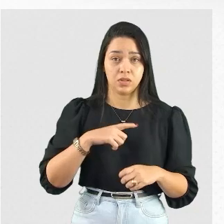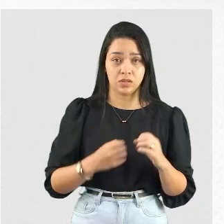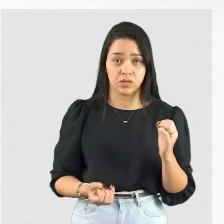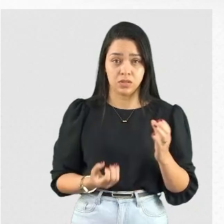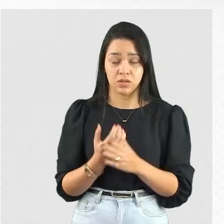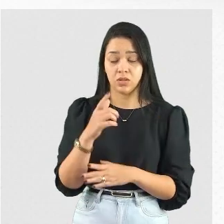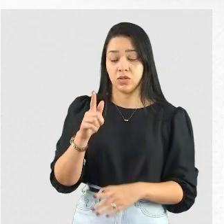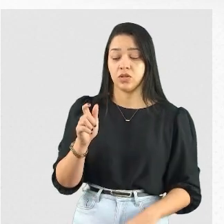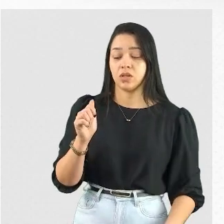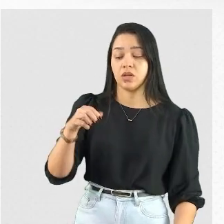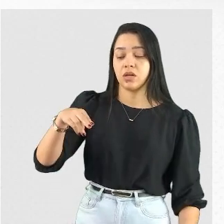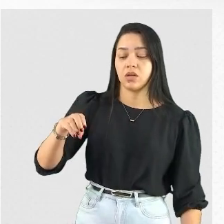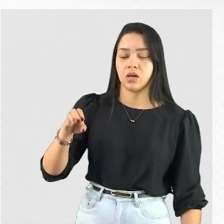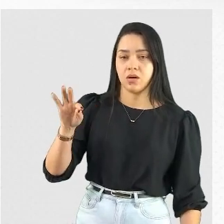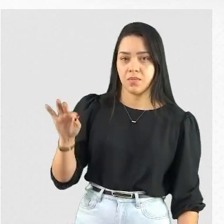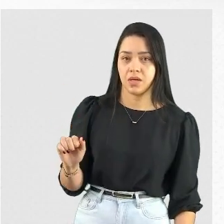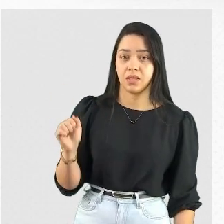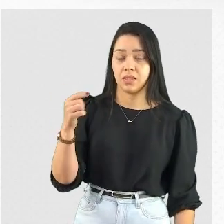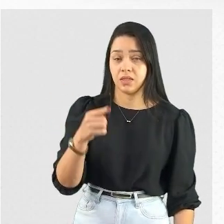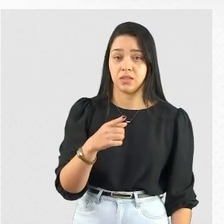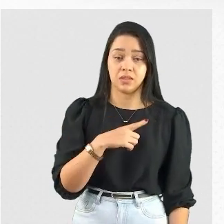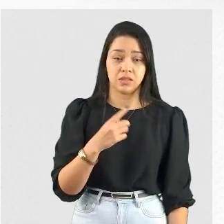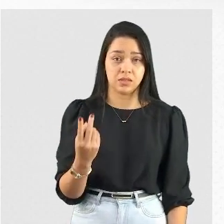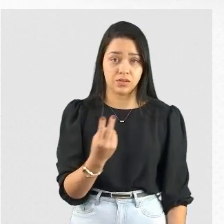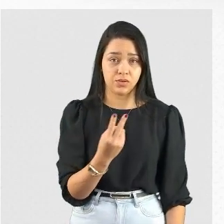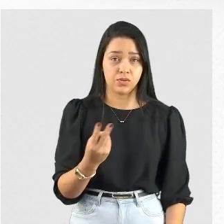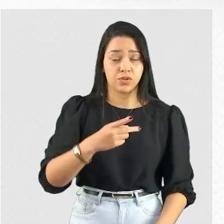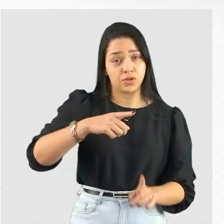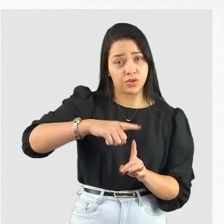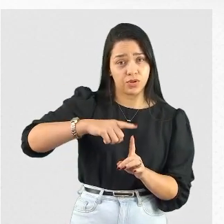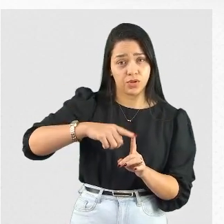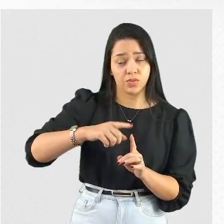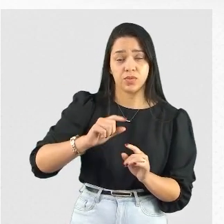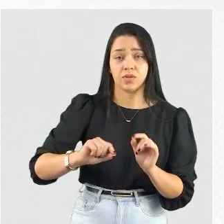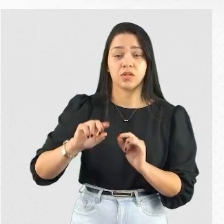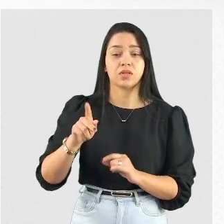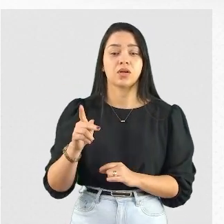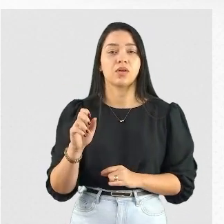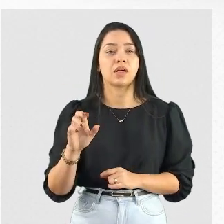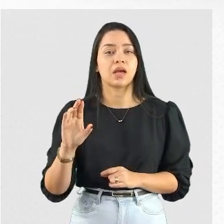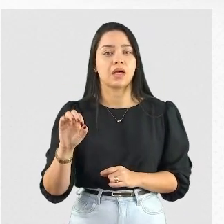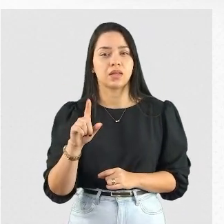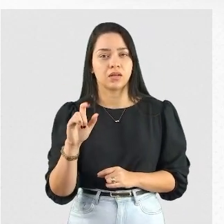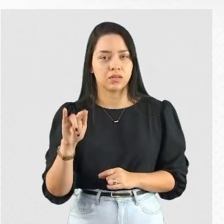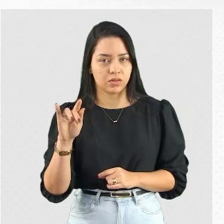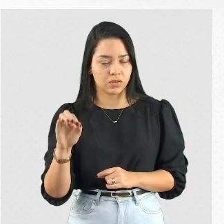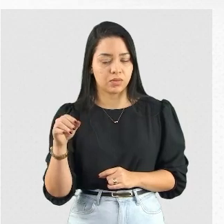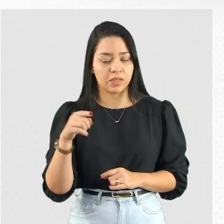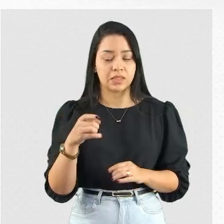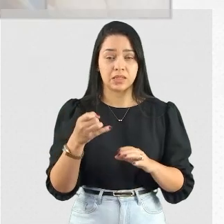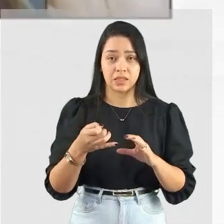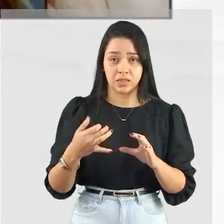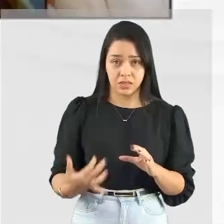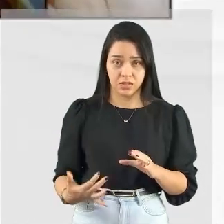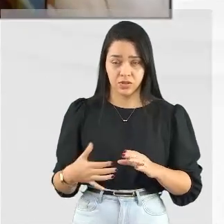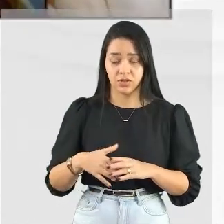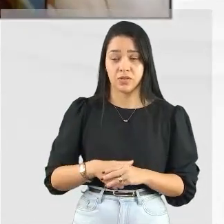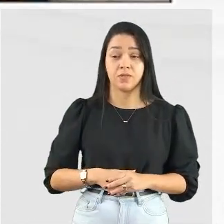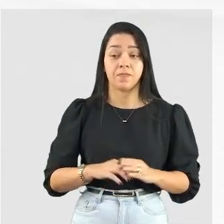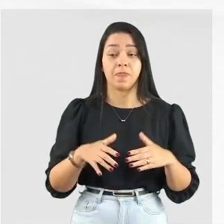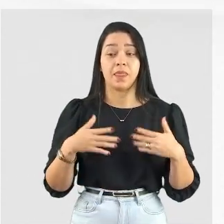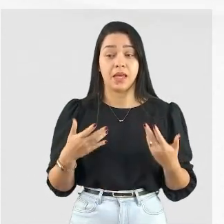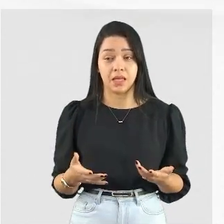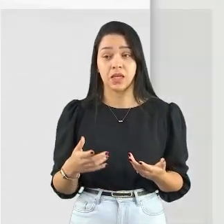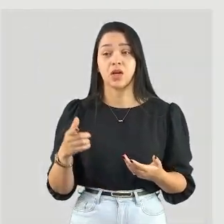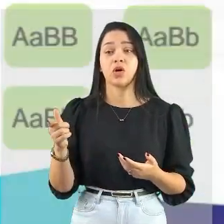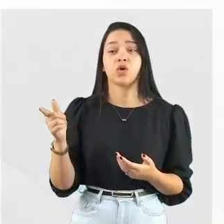de gameta, tá? Do cruzamento desses 2 indivíduos que são heterozigotos, tá? Para essas características. E aí, pessoal, a